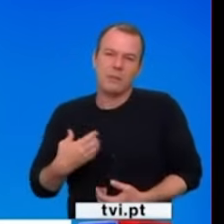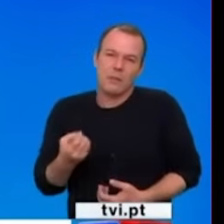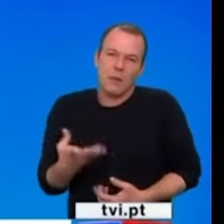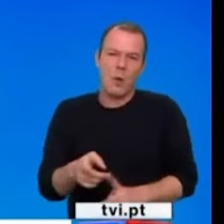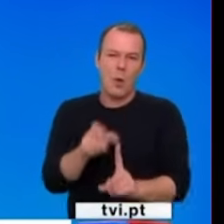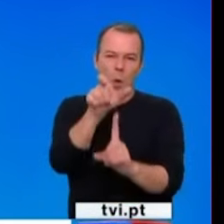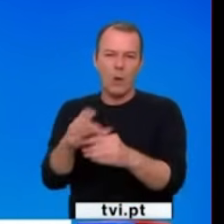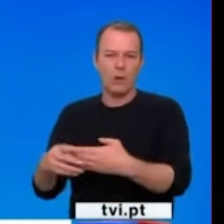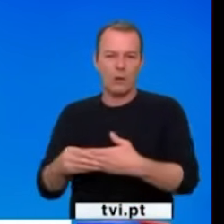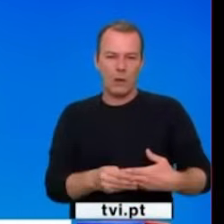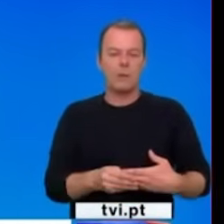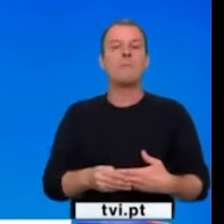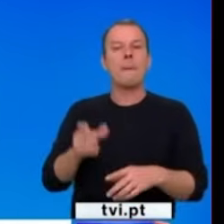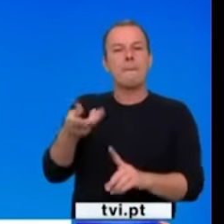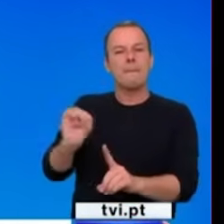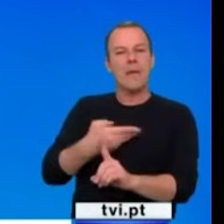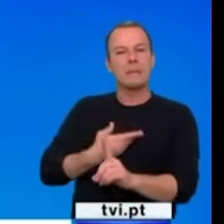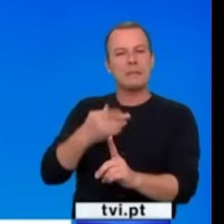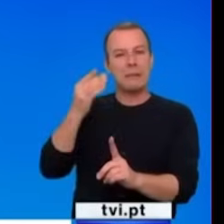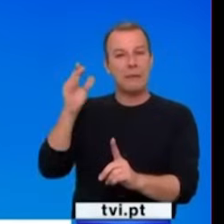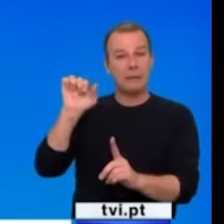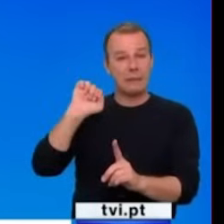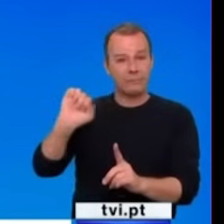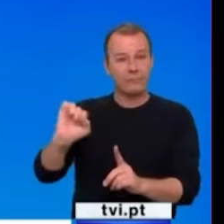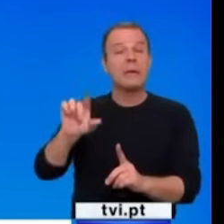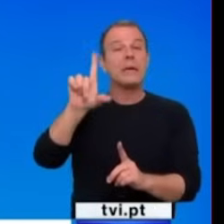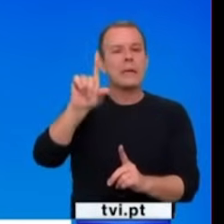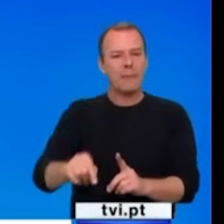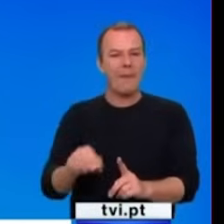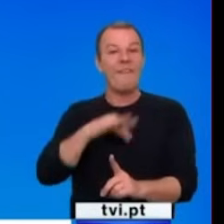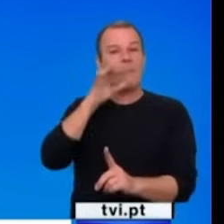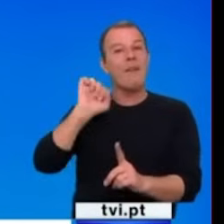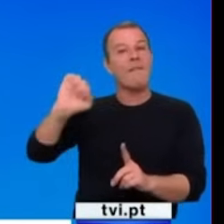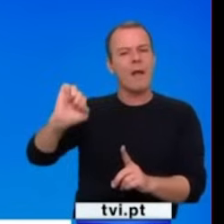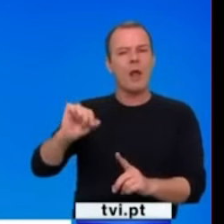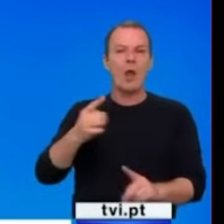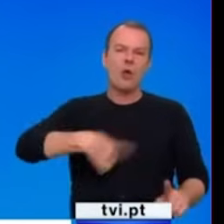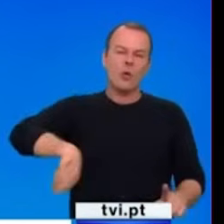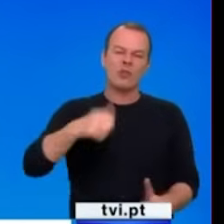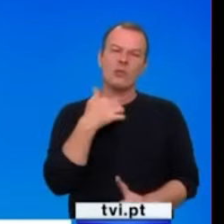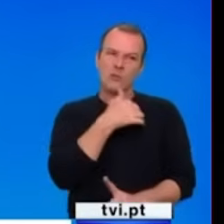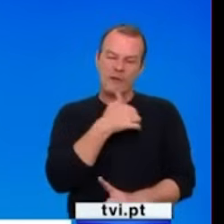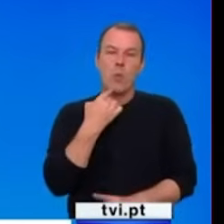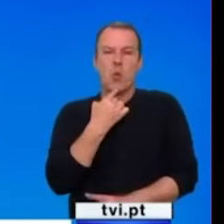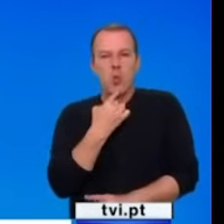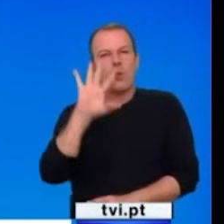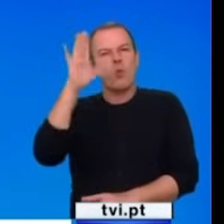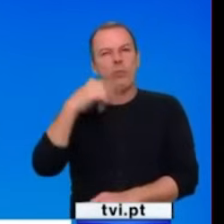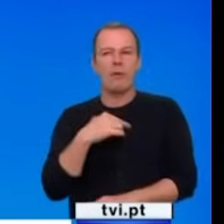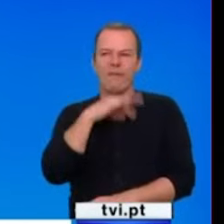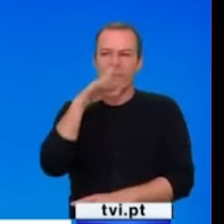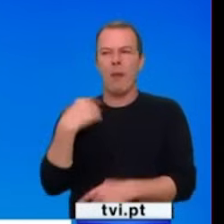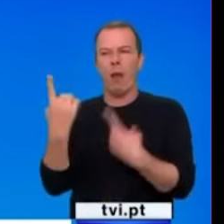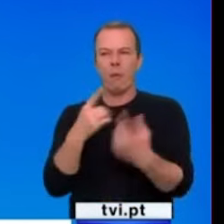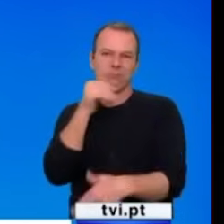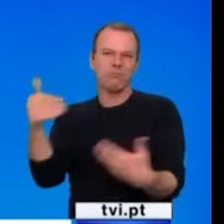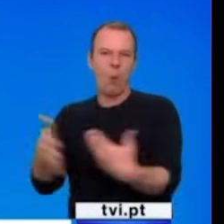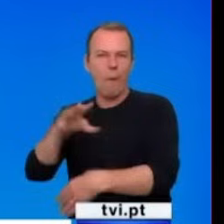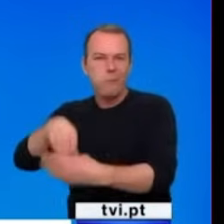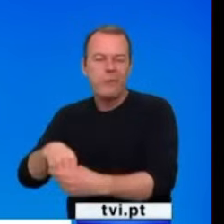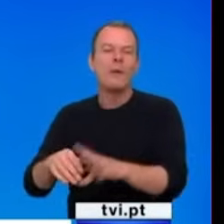Luís Montenegro e à sua família todos nós sofremos S seriamente quando perdemos um dos nossos e eu queria olhar Esta palavra ainda para